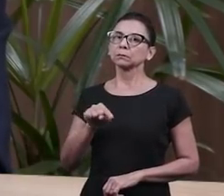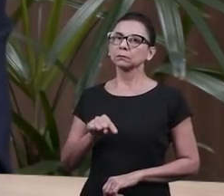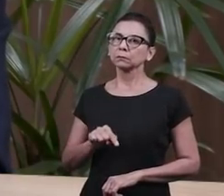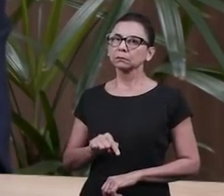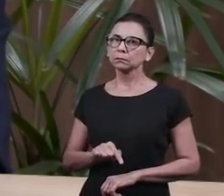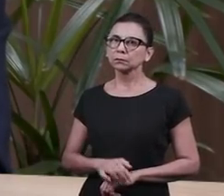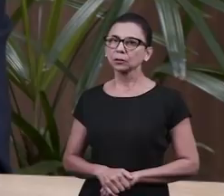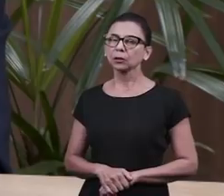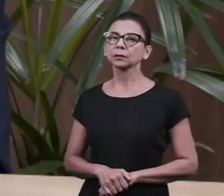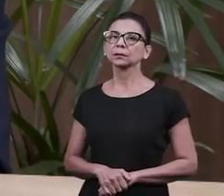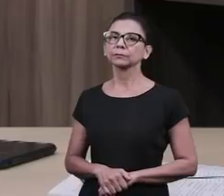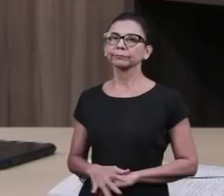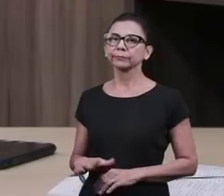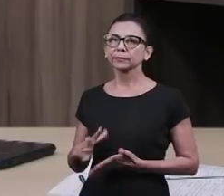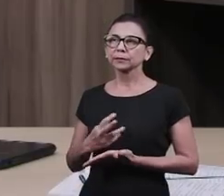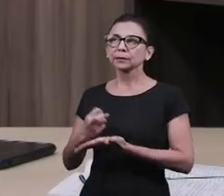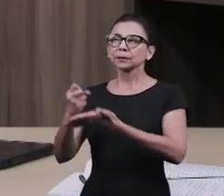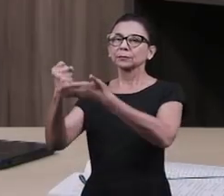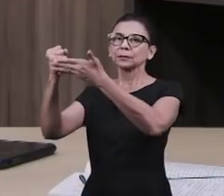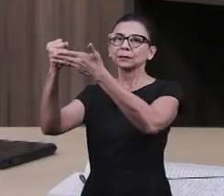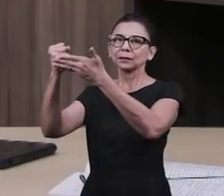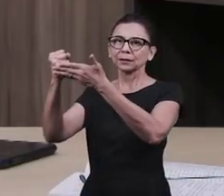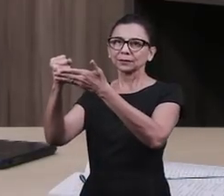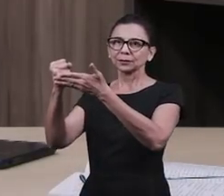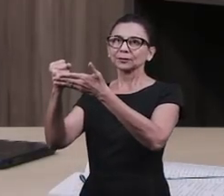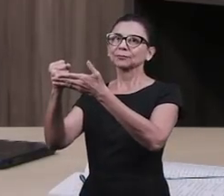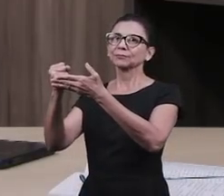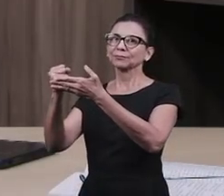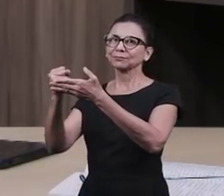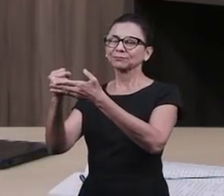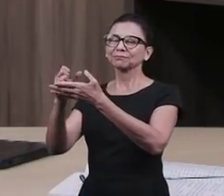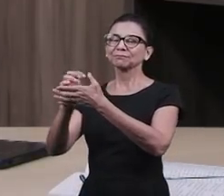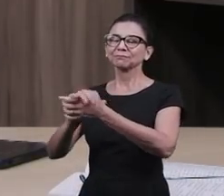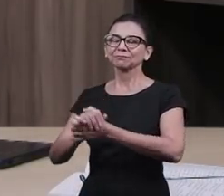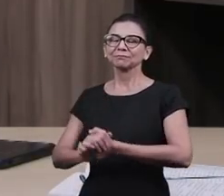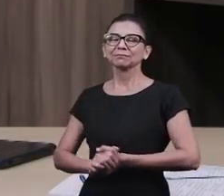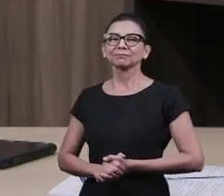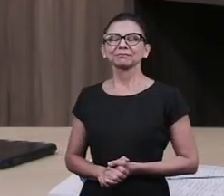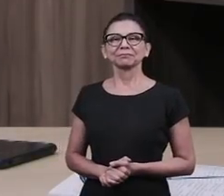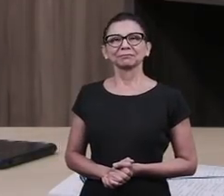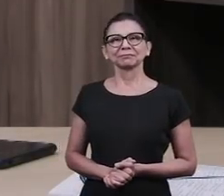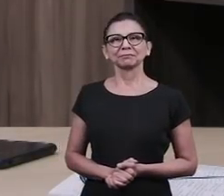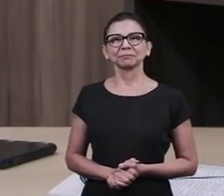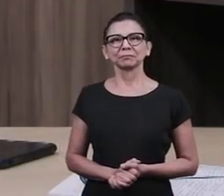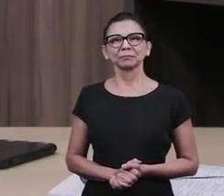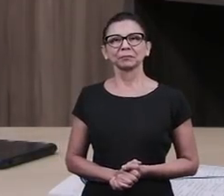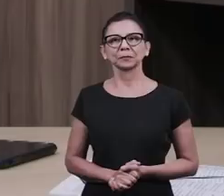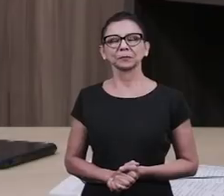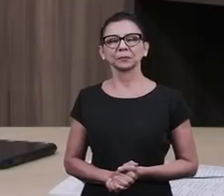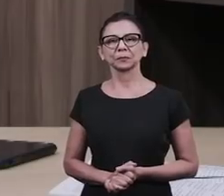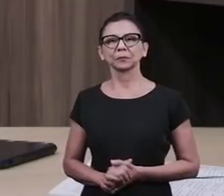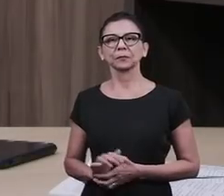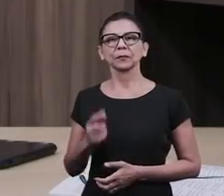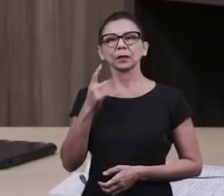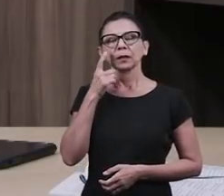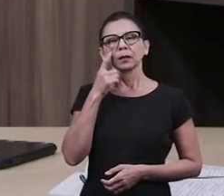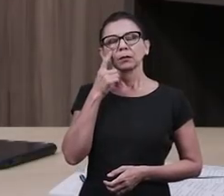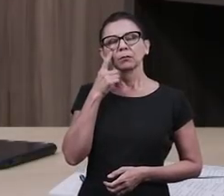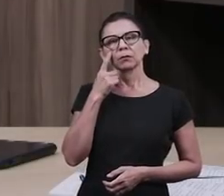Deus. Aliás, Marcelo, eu vejo em tudo aquilo que a Bíblia